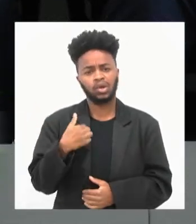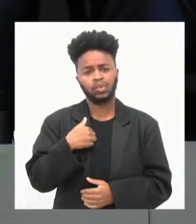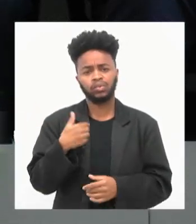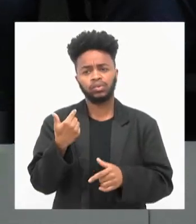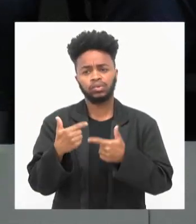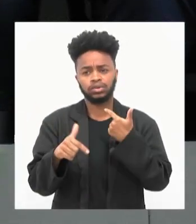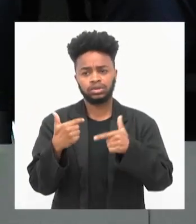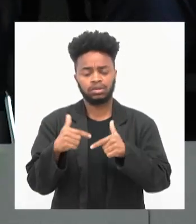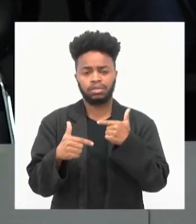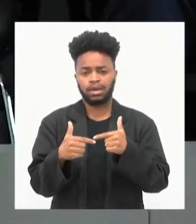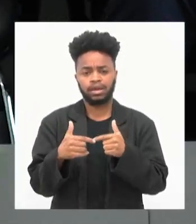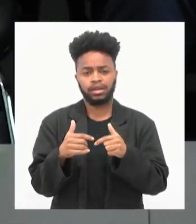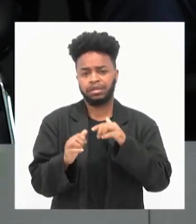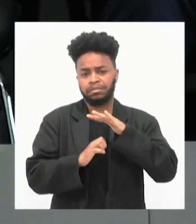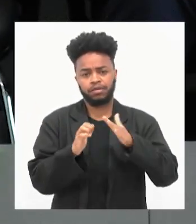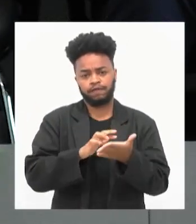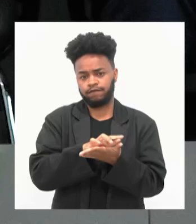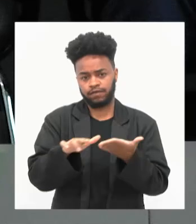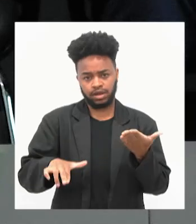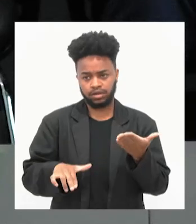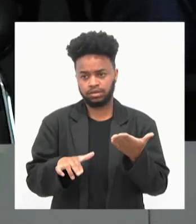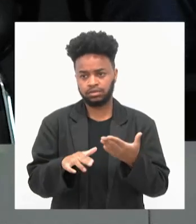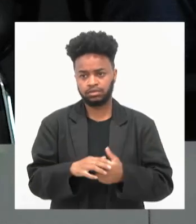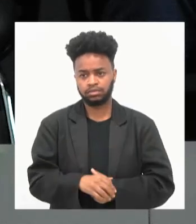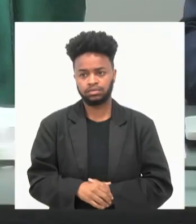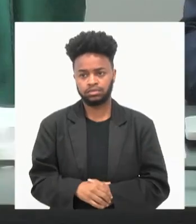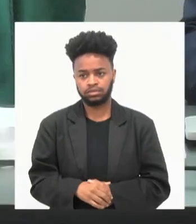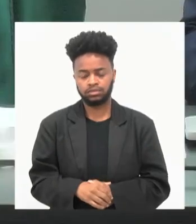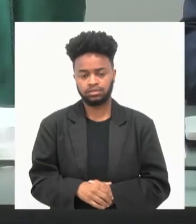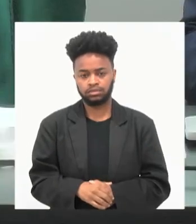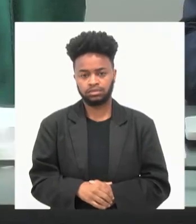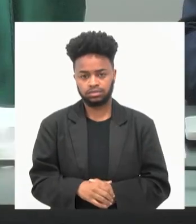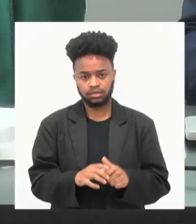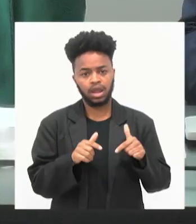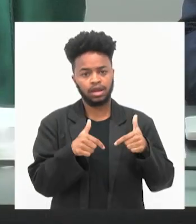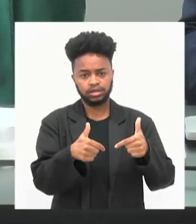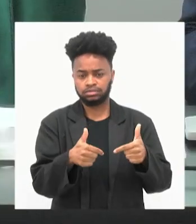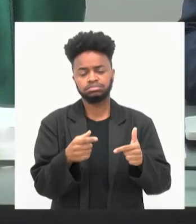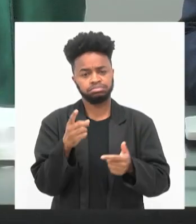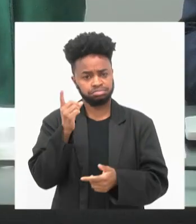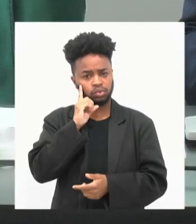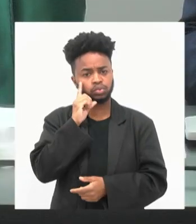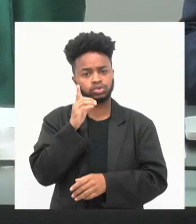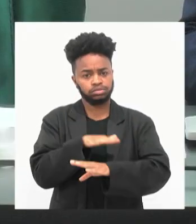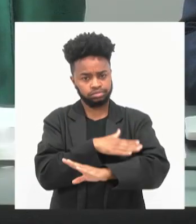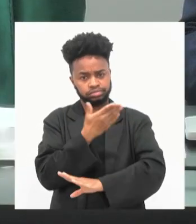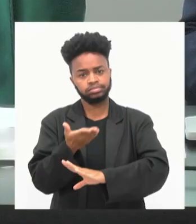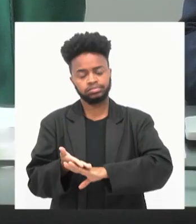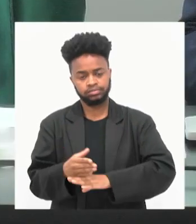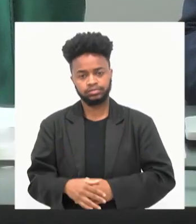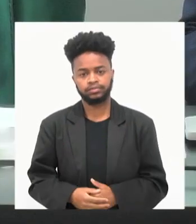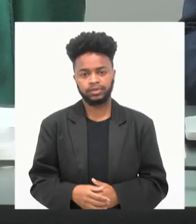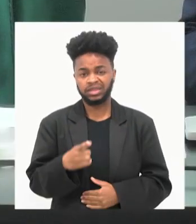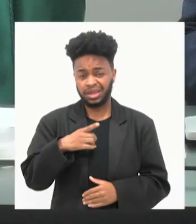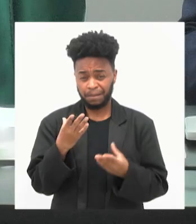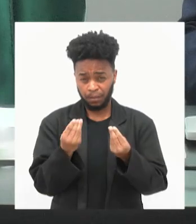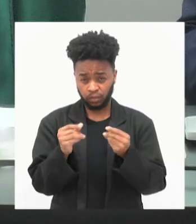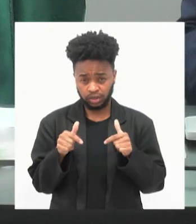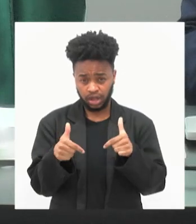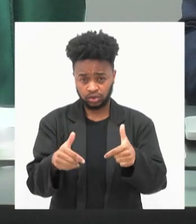para seguradora, eu trabalho para diversas empresas. Né? Não, mas tô falando lá para Pra operação. Sim, 24 horas. 24 horas. 24 horas. Tinha muita operação